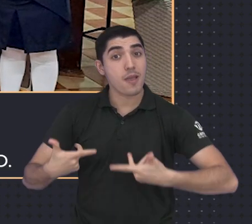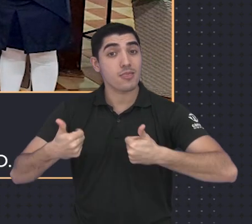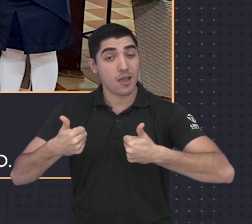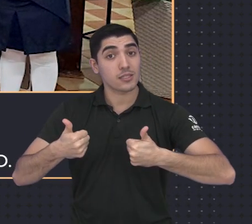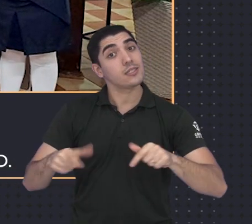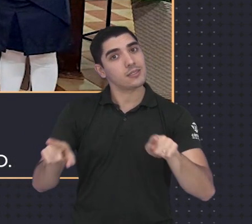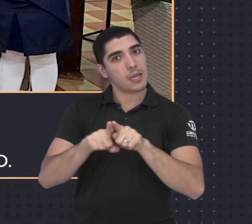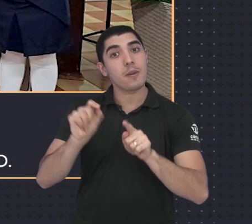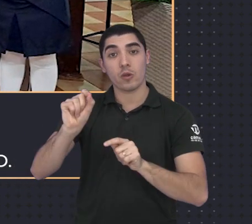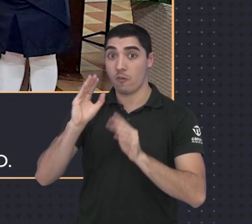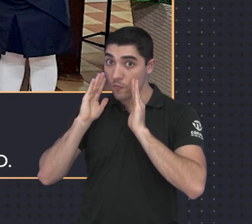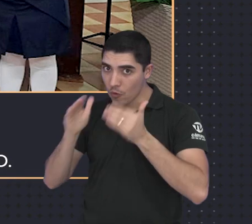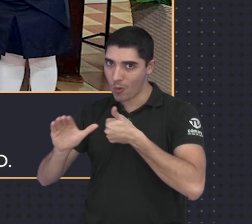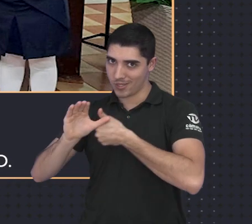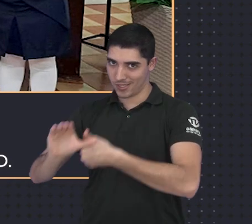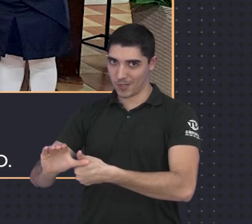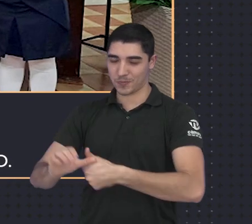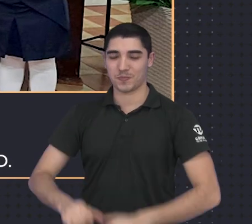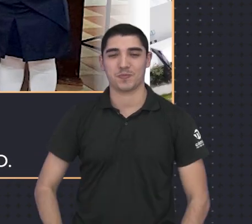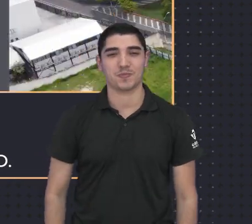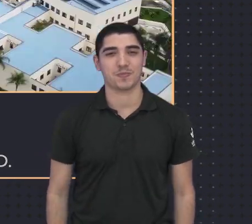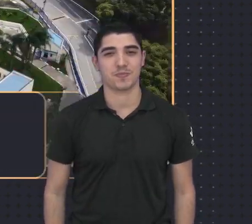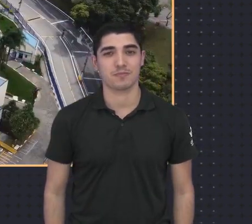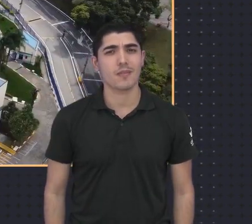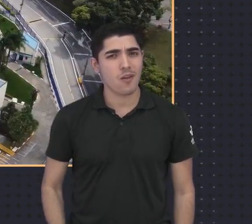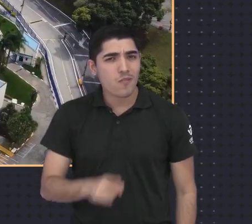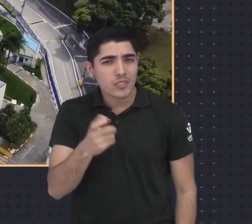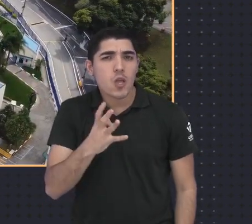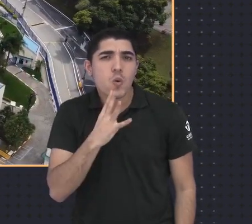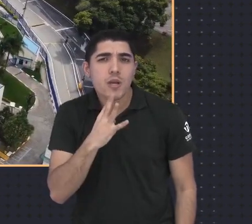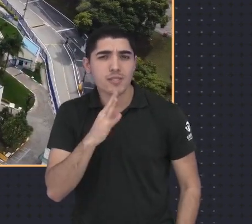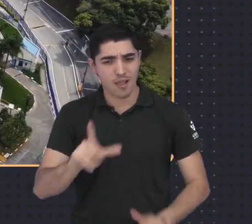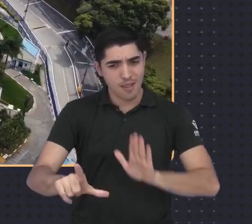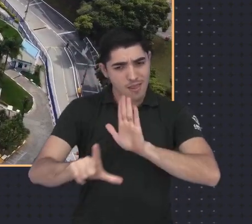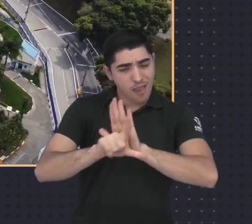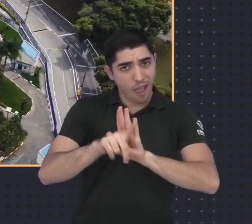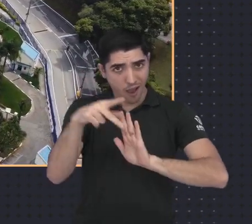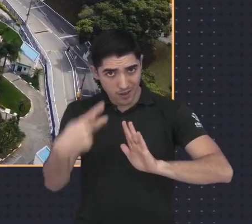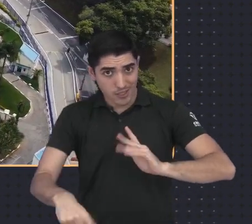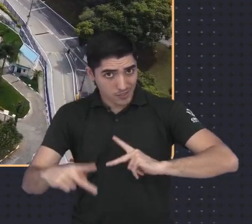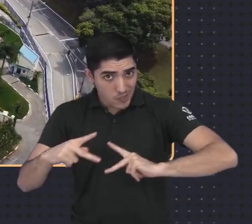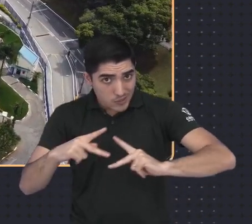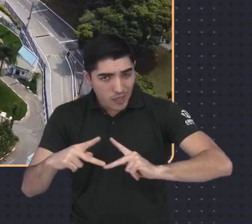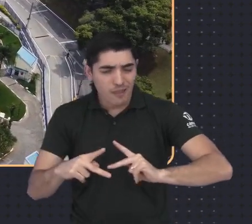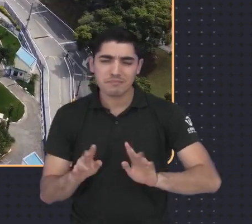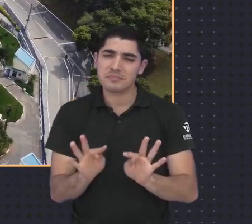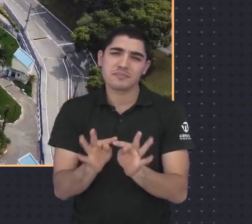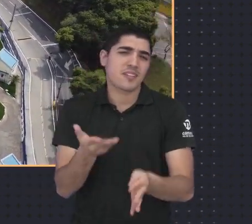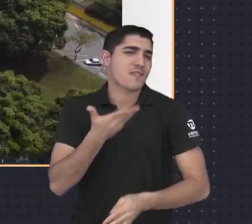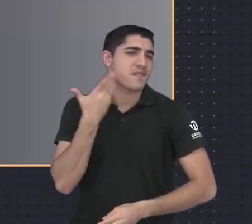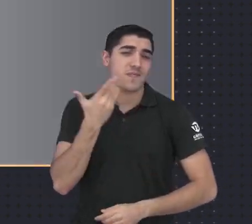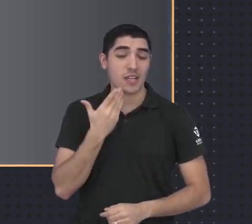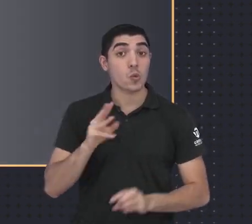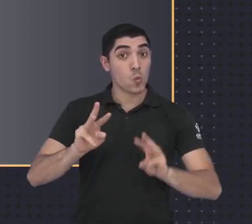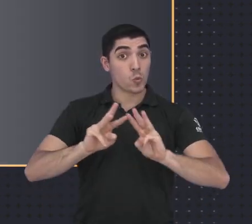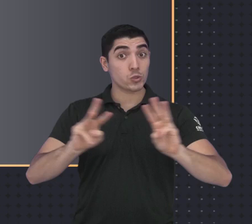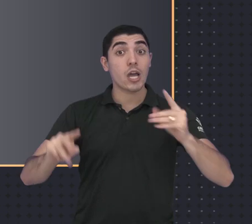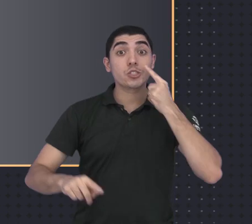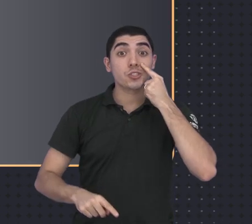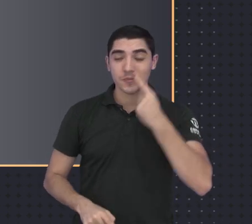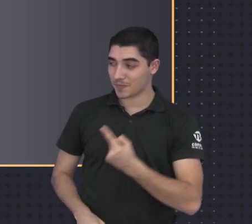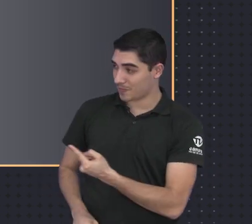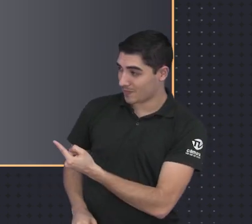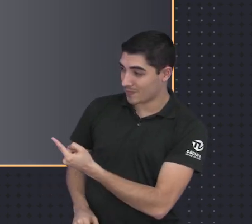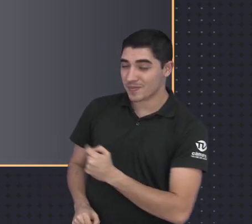habilidades, mas a partir de valores cristãos. Quer saber mais sobre as leis da nossa cidade? É simples. No site